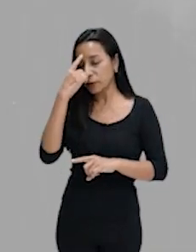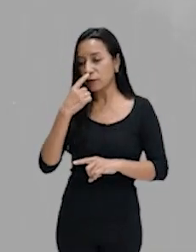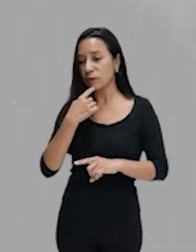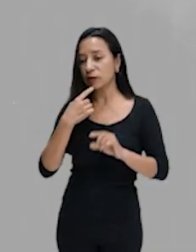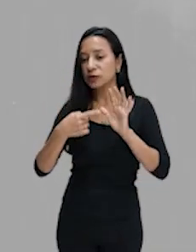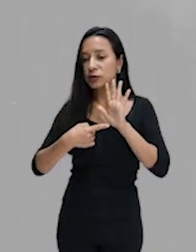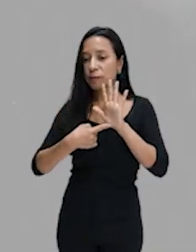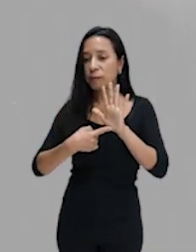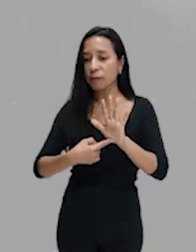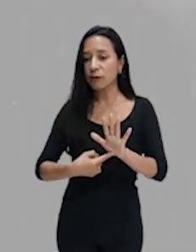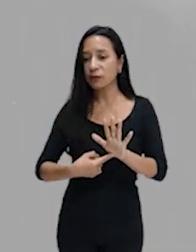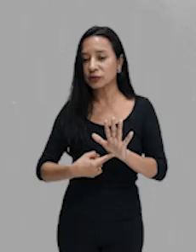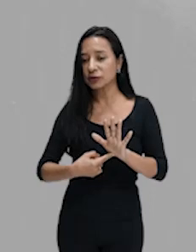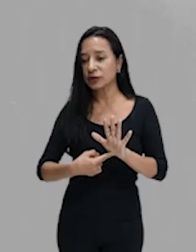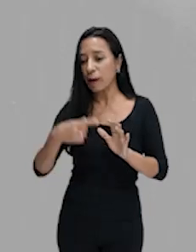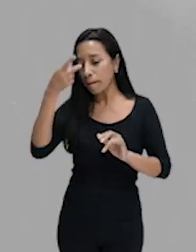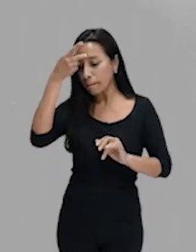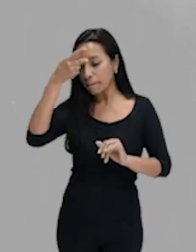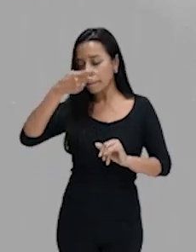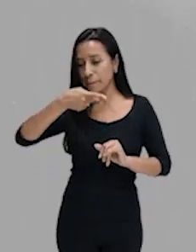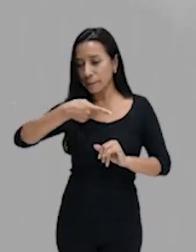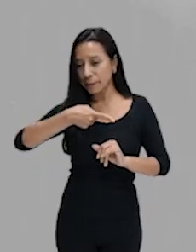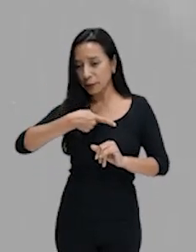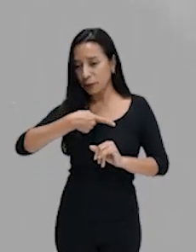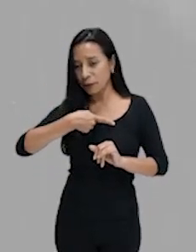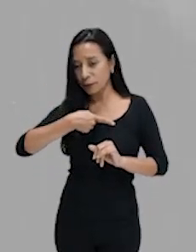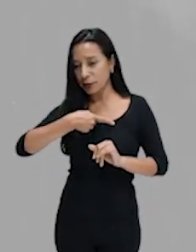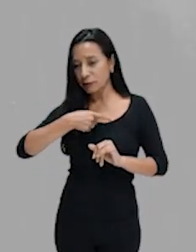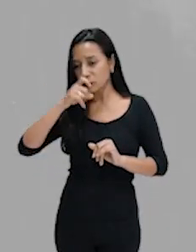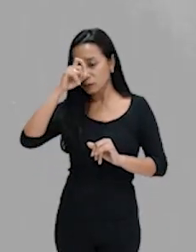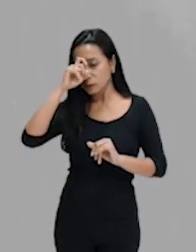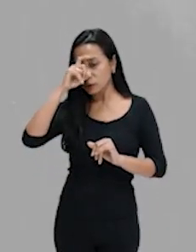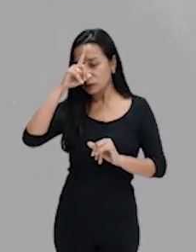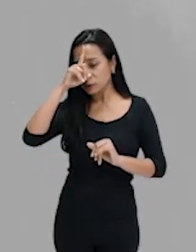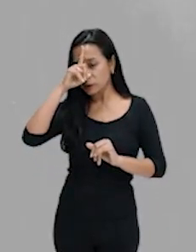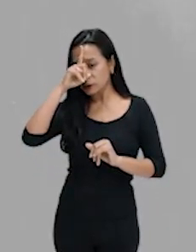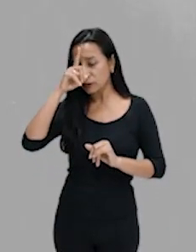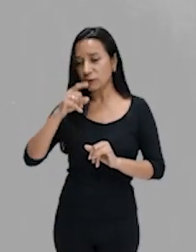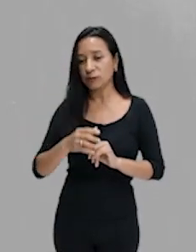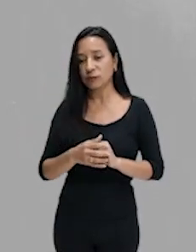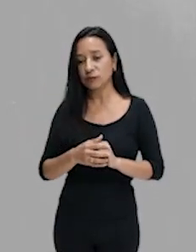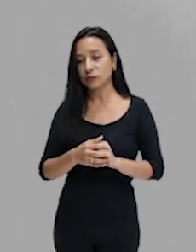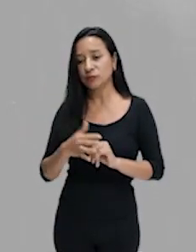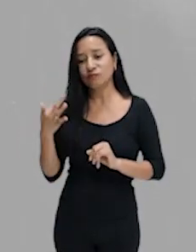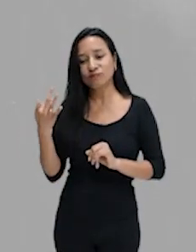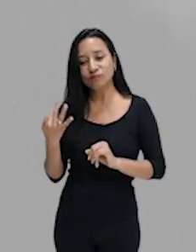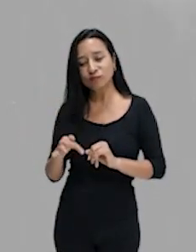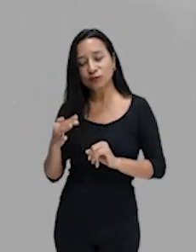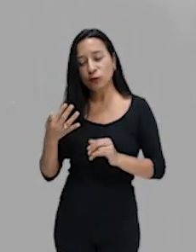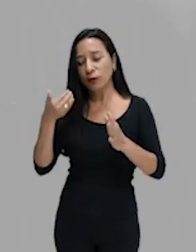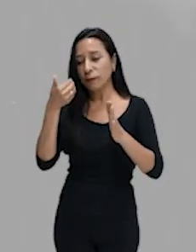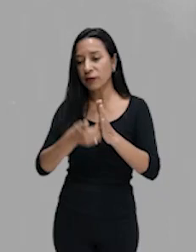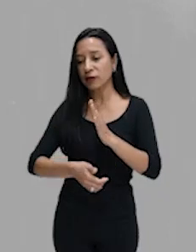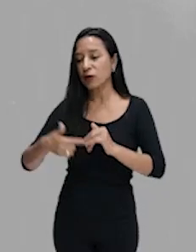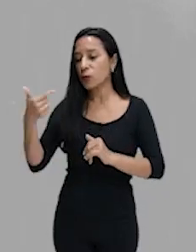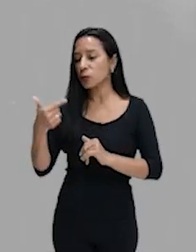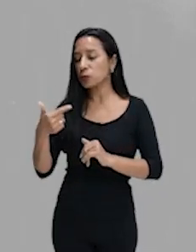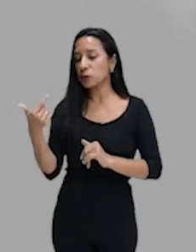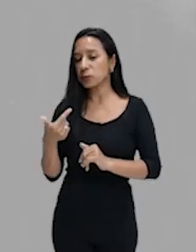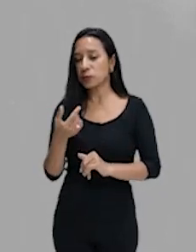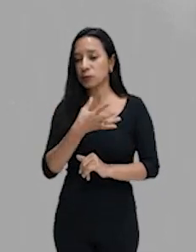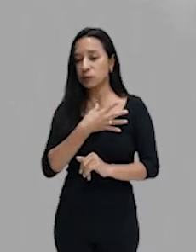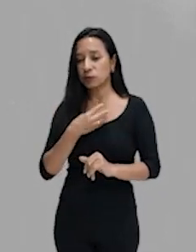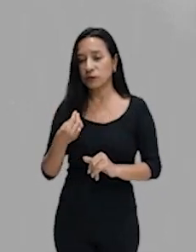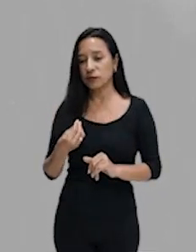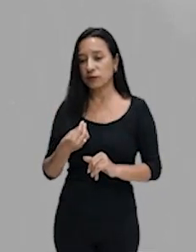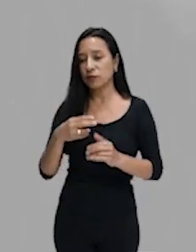como ela retrata ela mesma no quadro do Hospital Henry Ford. Frida expõe a sua dor em perder o seu segundo filho.